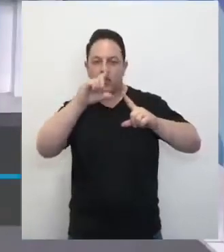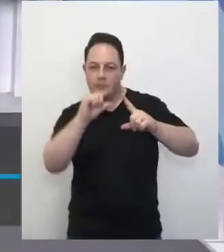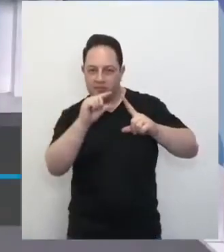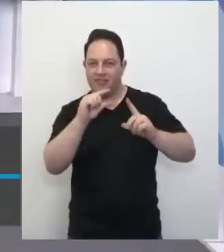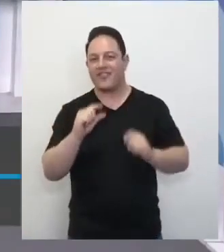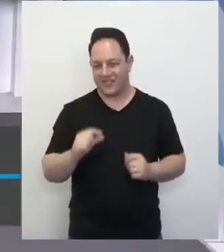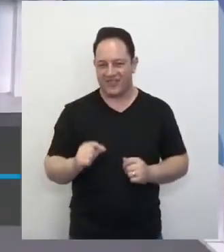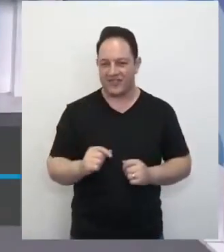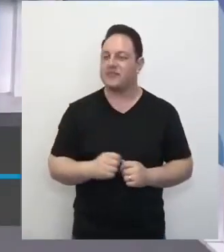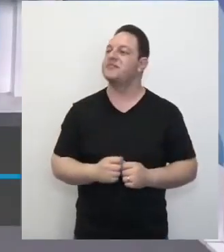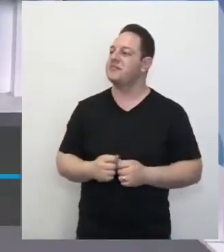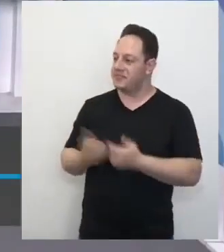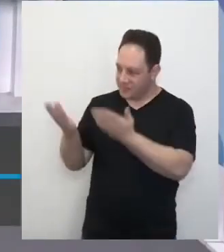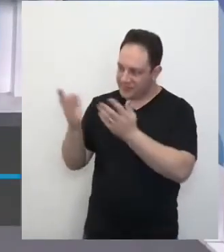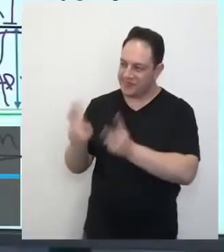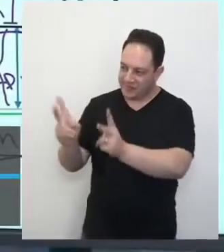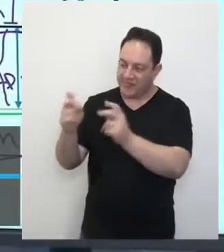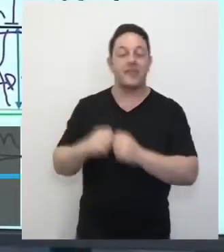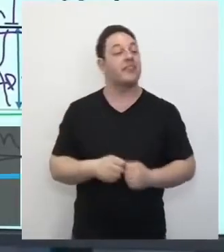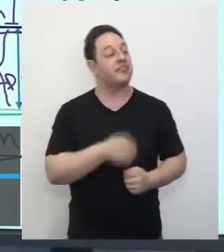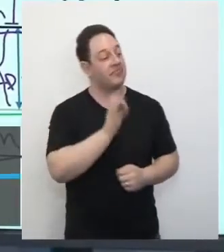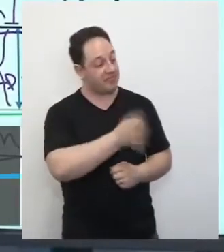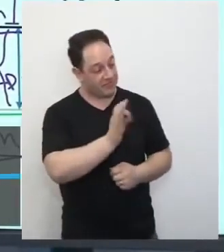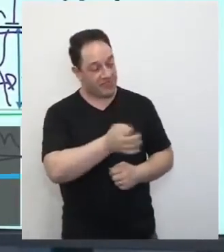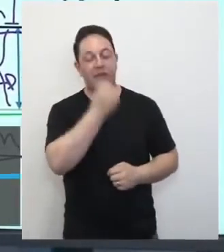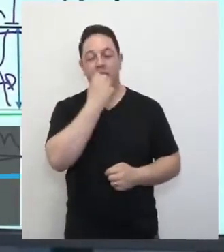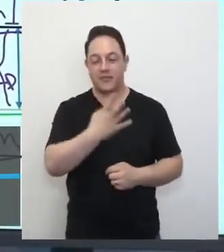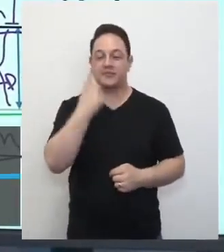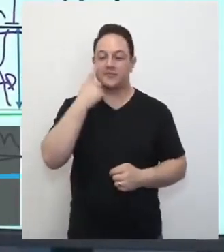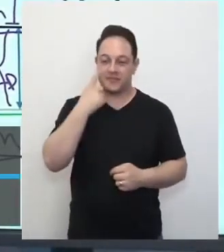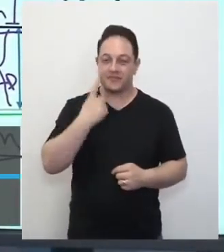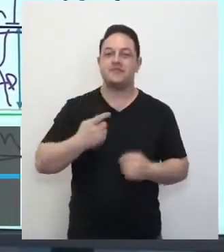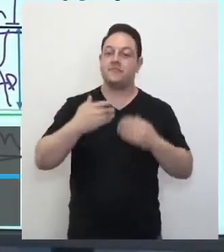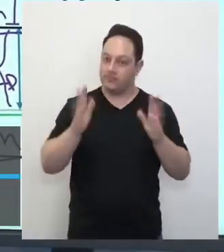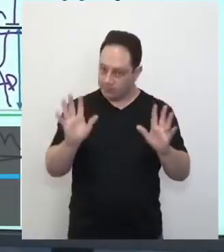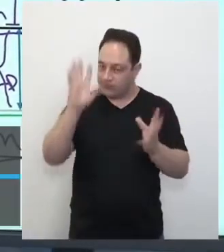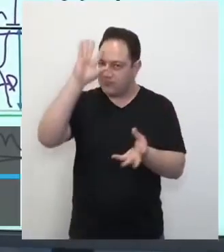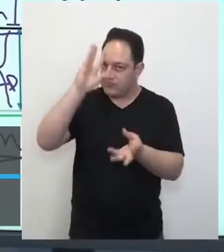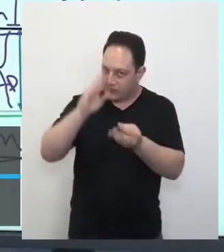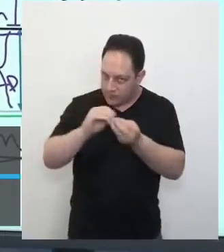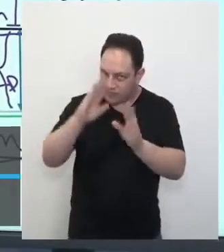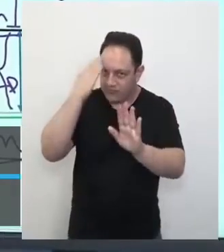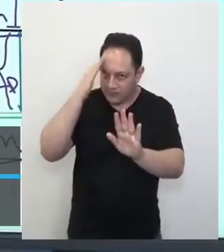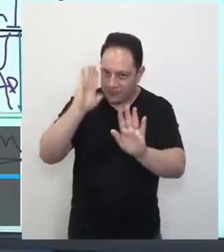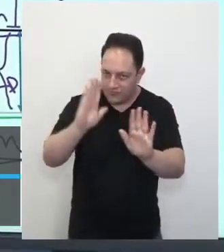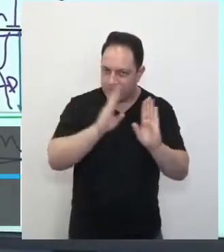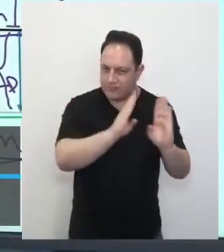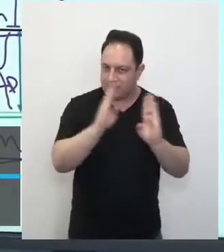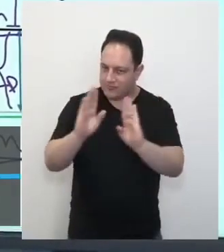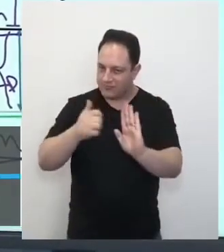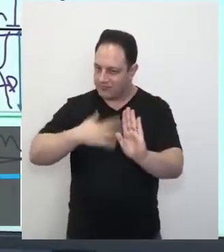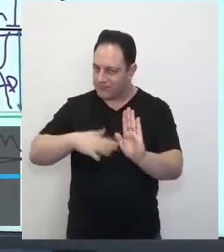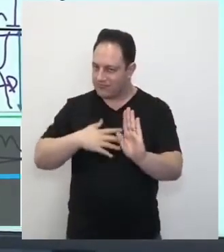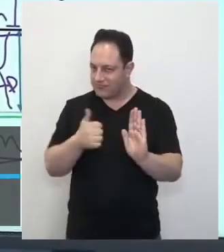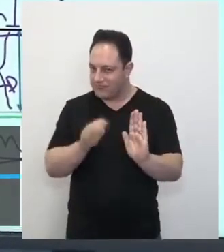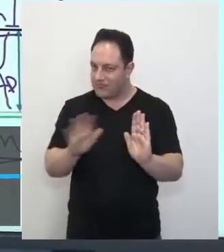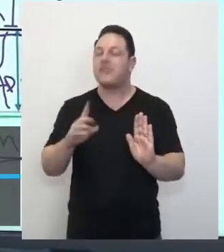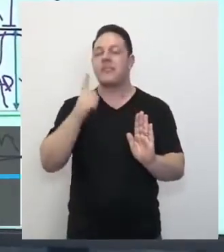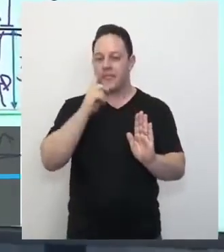vai lá parece ali na muito bem isso mesmo então complementou fechou raciocínio tudo tranquilo agora